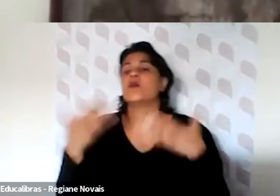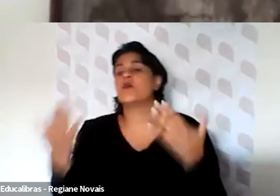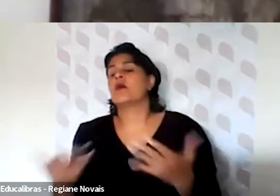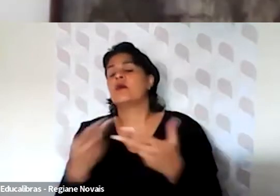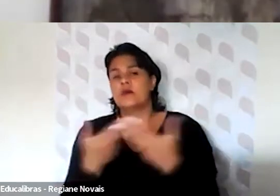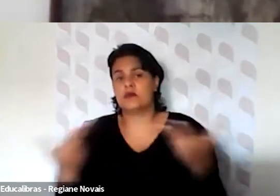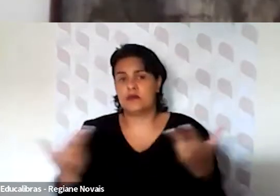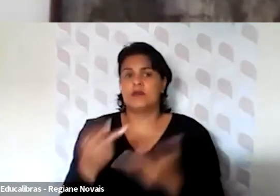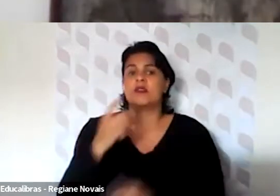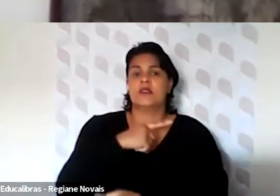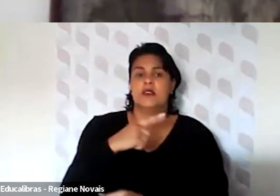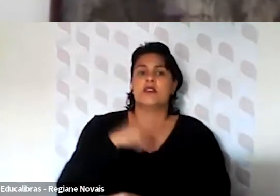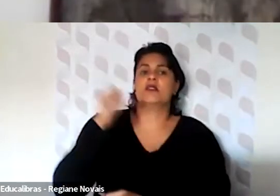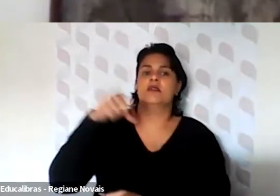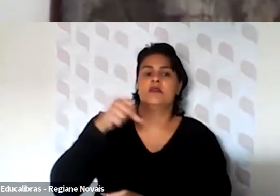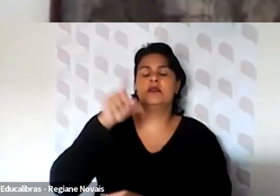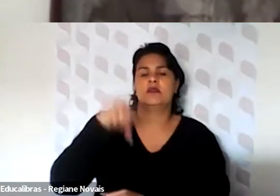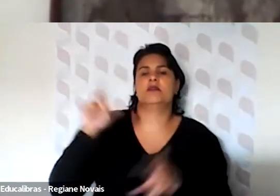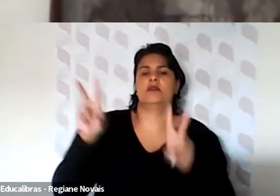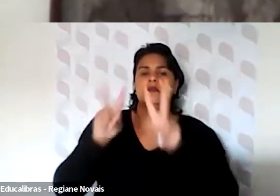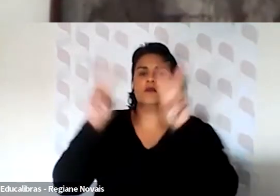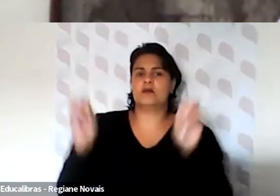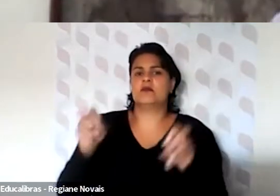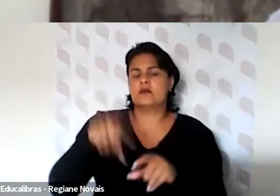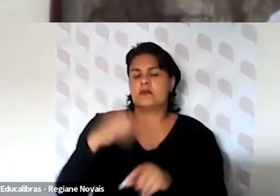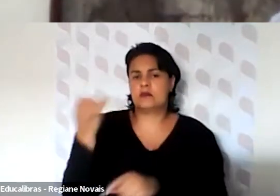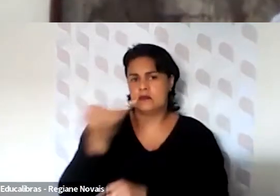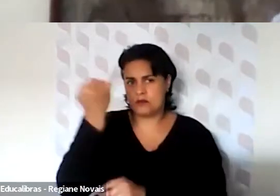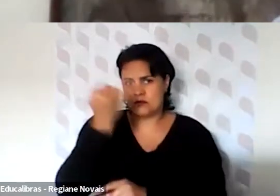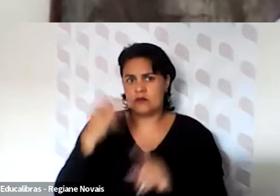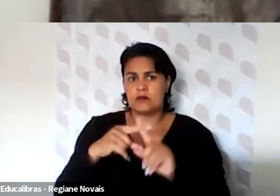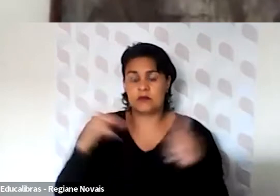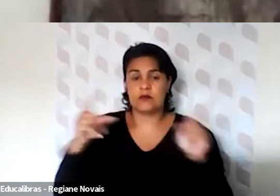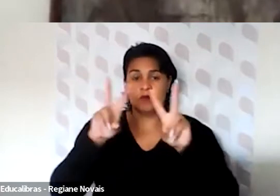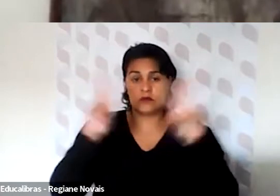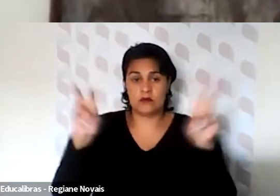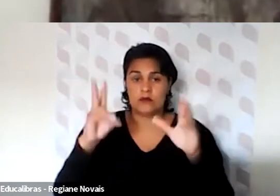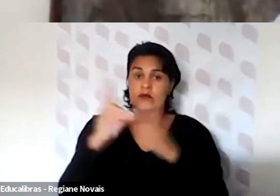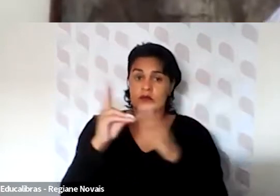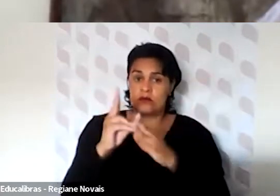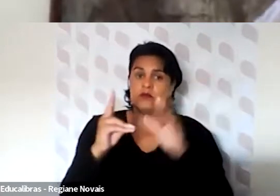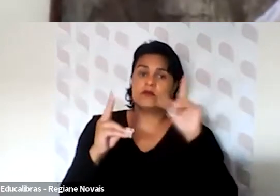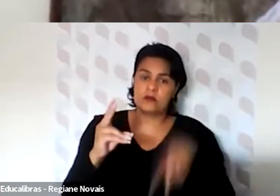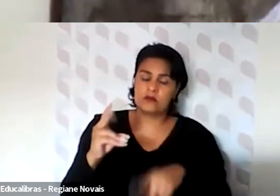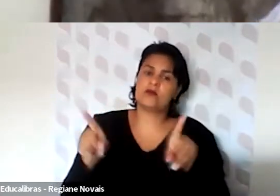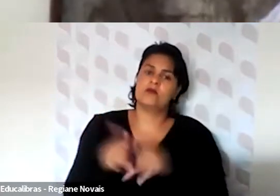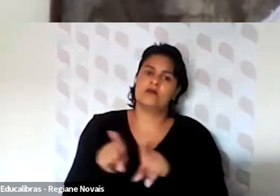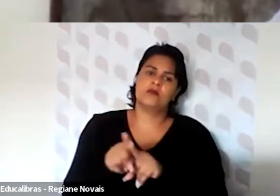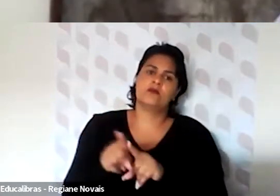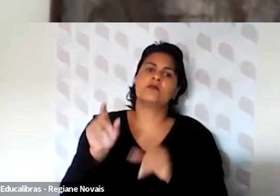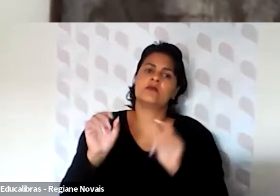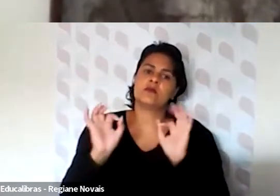acho que a questão indígena é uma das questões que retrata isso, mas a desigualdade sociais nesse país e a informalidade econômica no